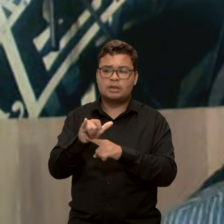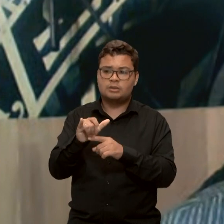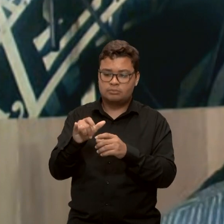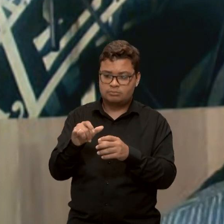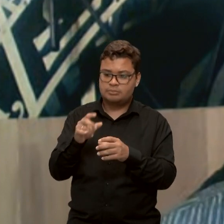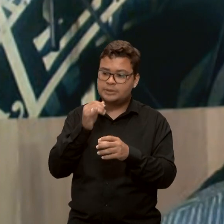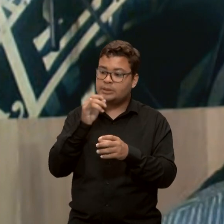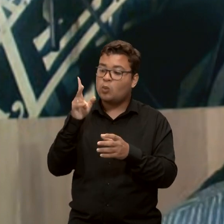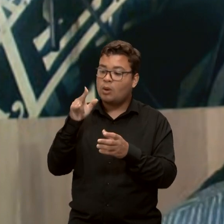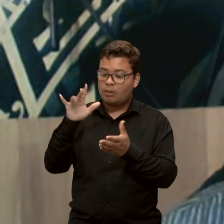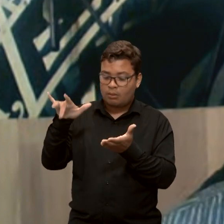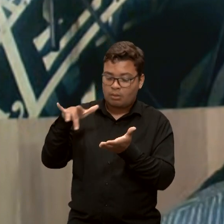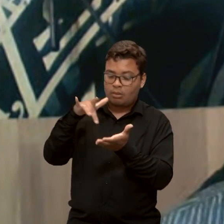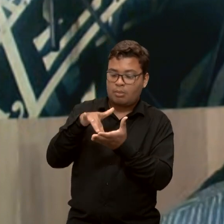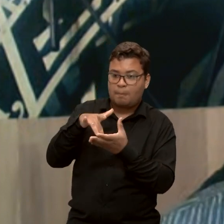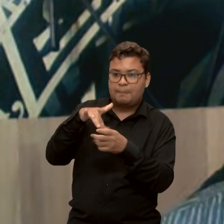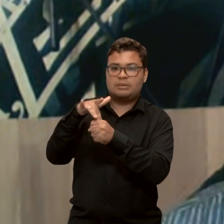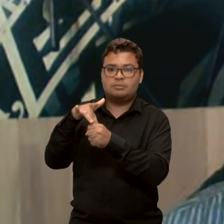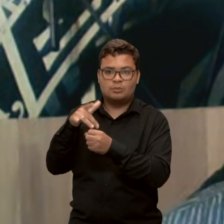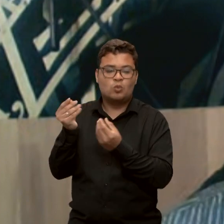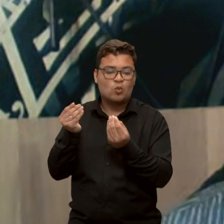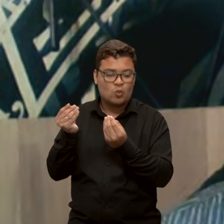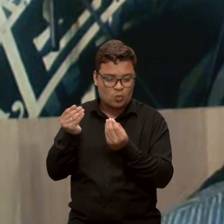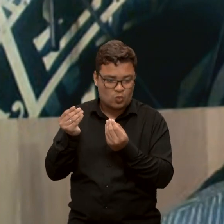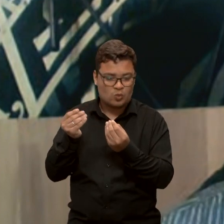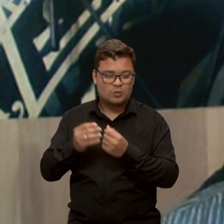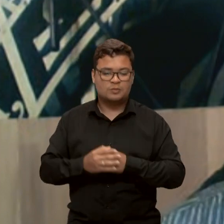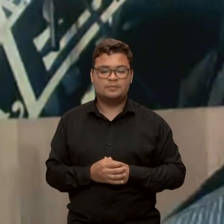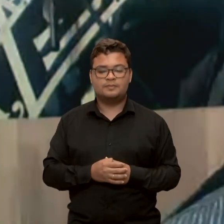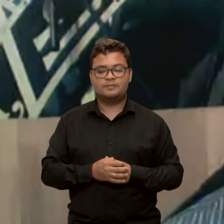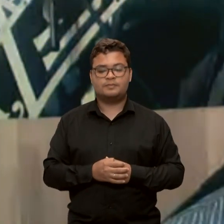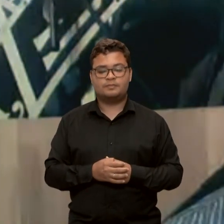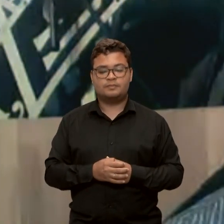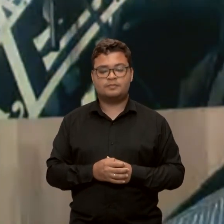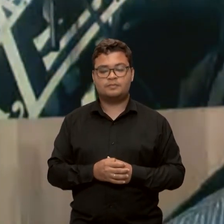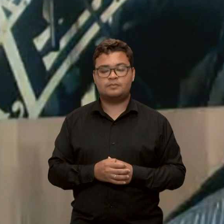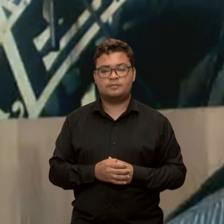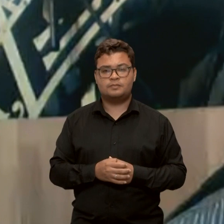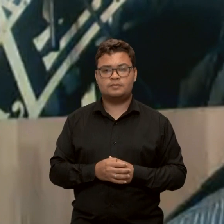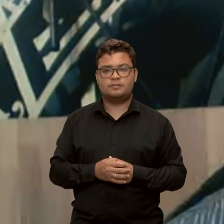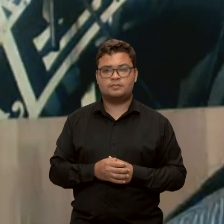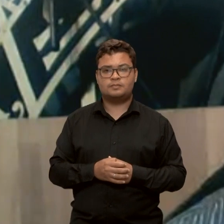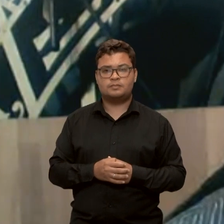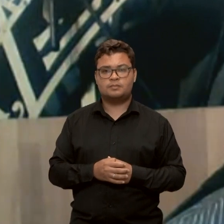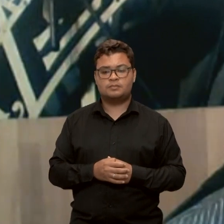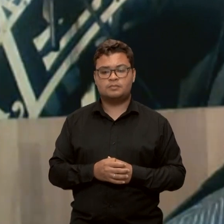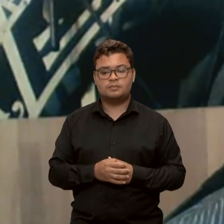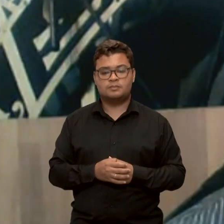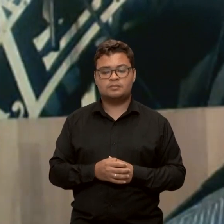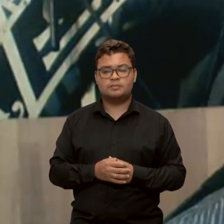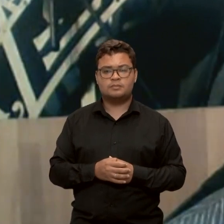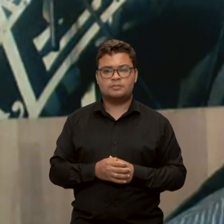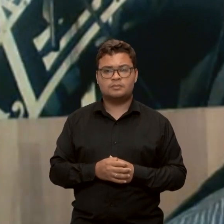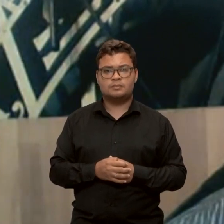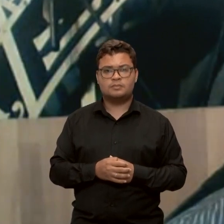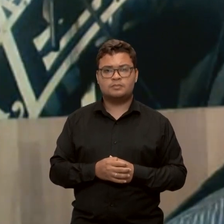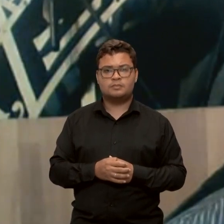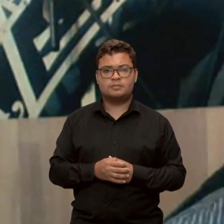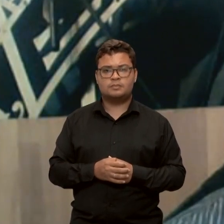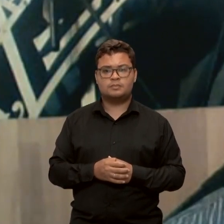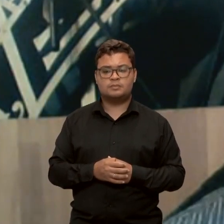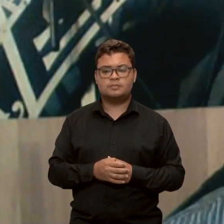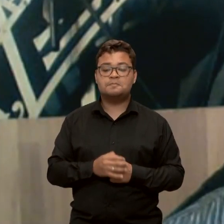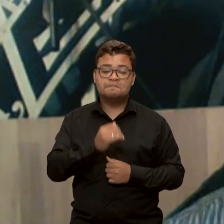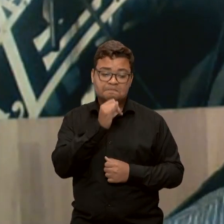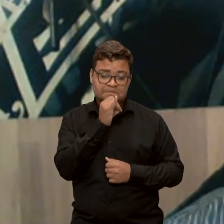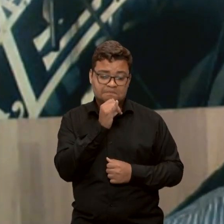semana passada, na verdade, a conversar com a Secretaria Municipal para ver como a gente pode desenhar e avaliar a utilização